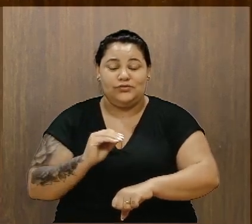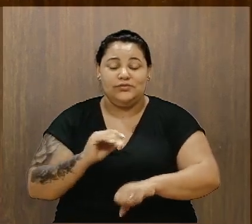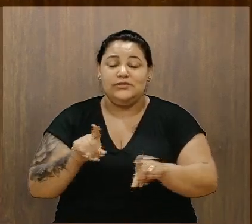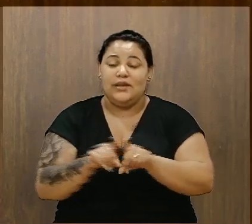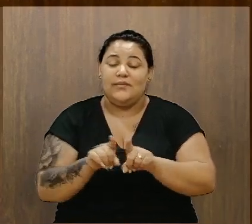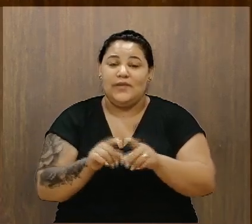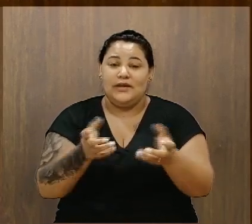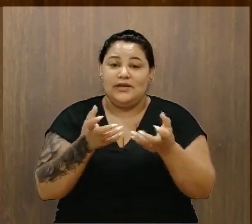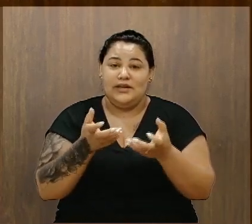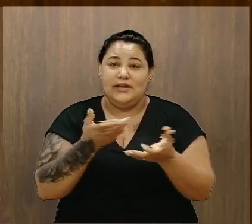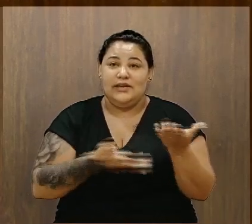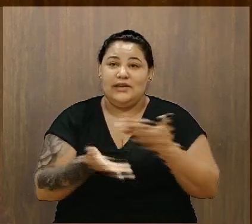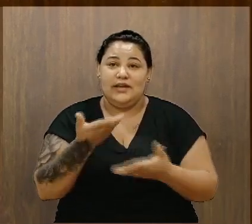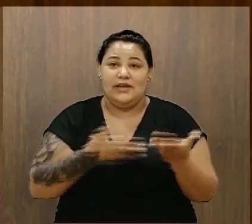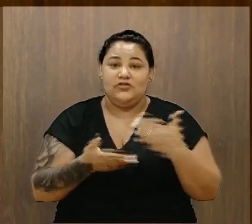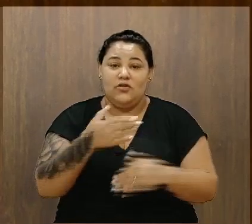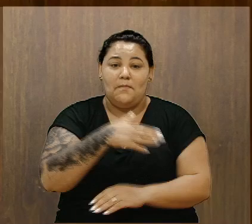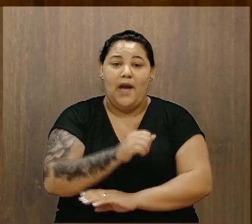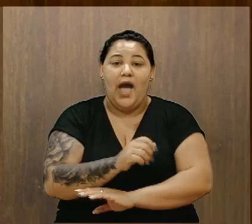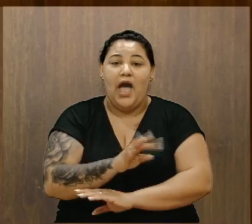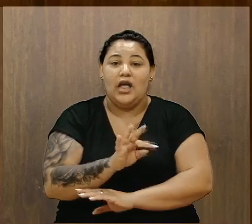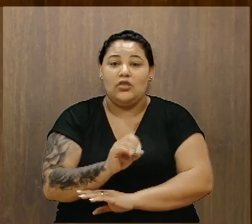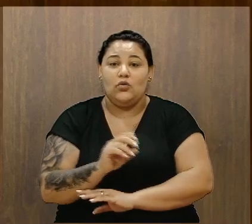tratar sobre Mato Perso, porque eu acredito que o